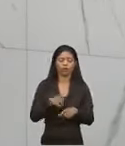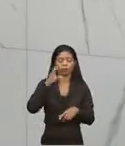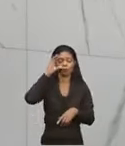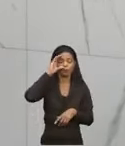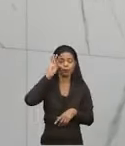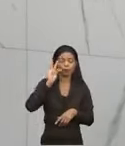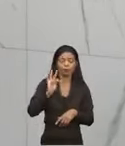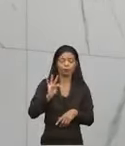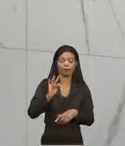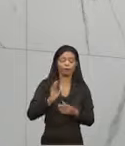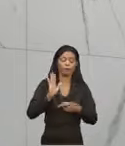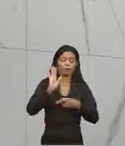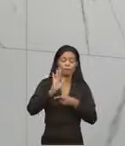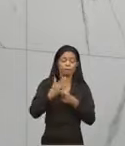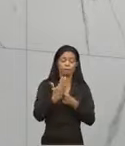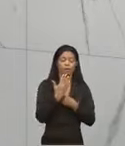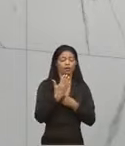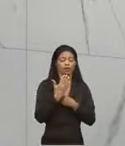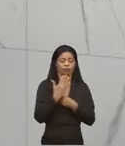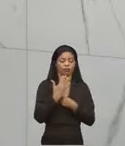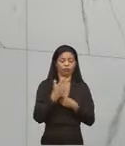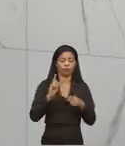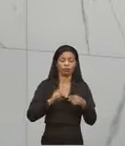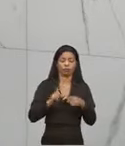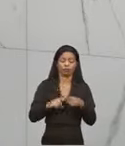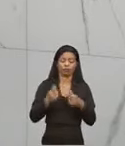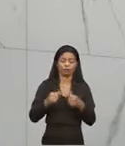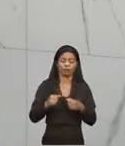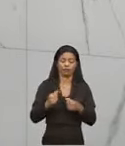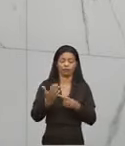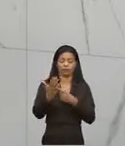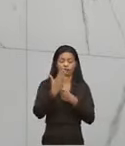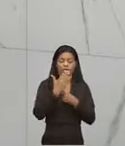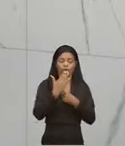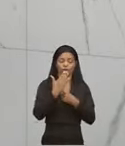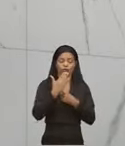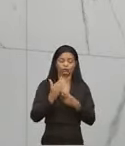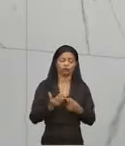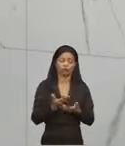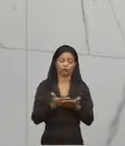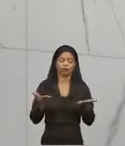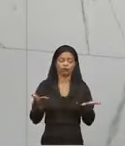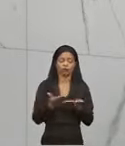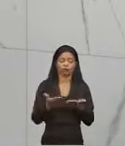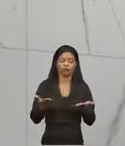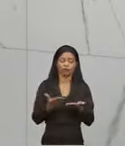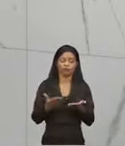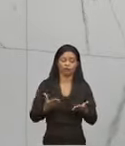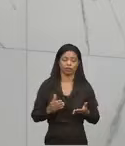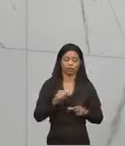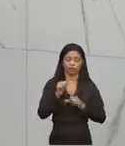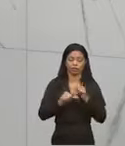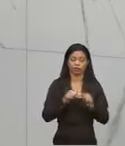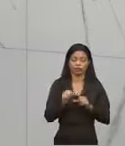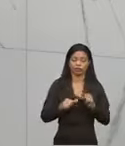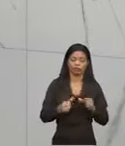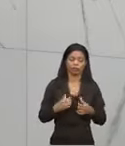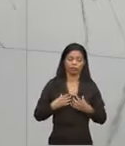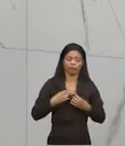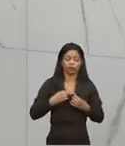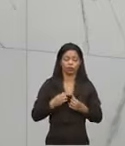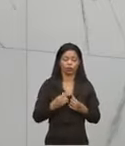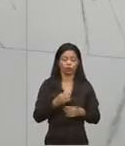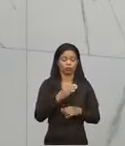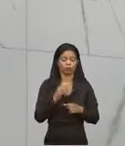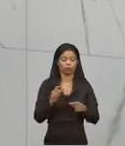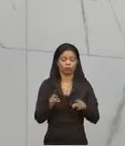também, me ajudem nessa questão que é tão importante do vestiário ali do bairro da Glória Bacê. Então vamos discutir o orçamento, vamos